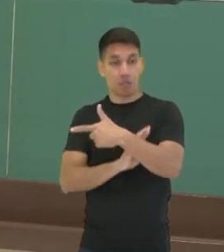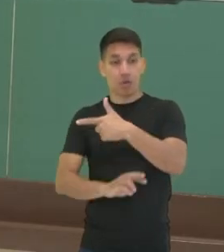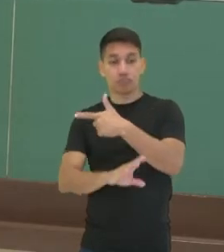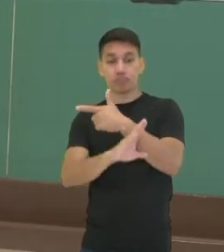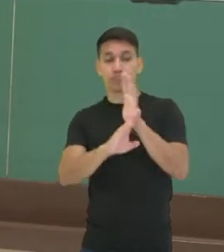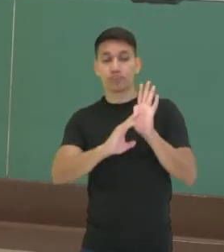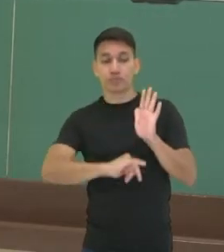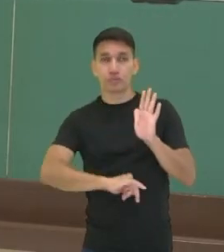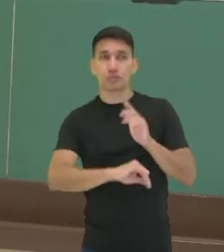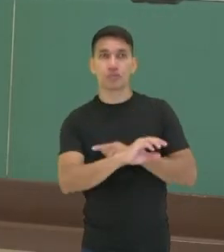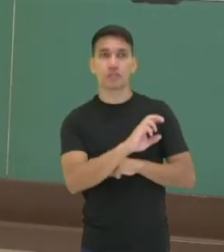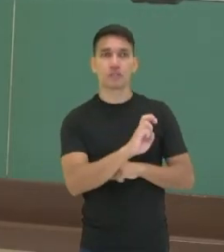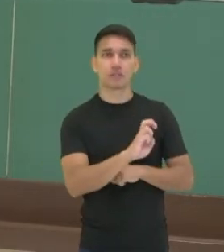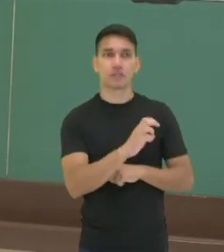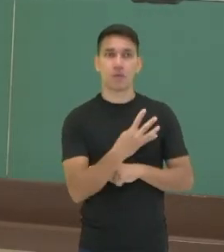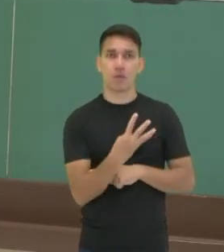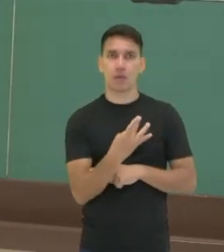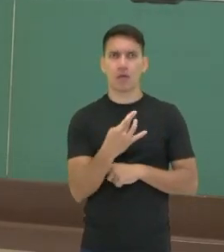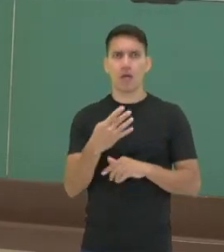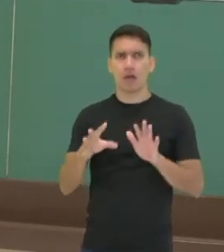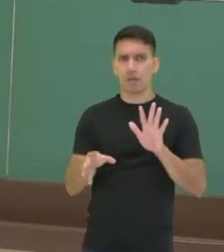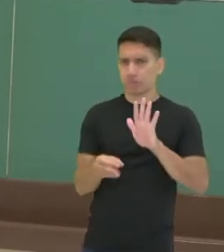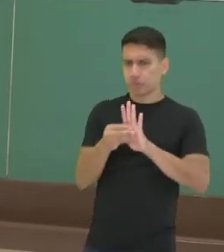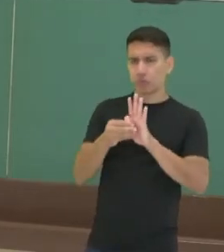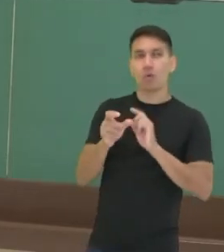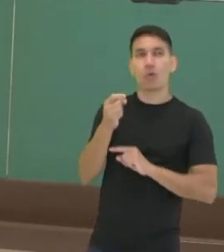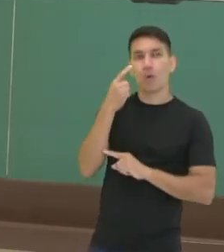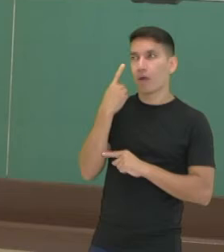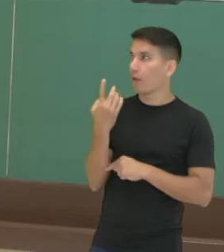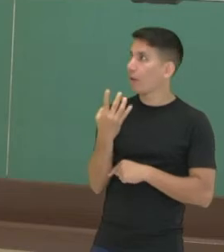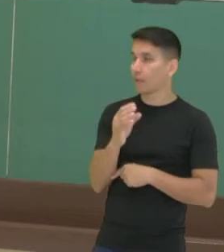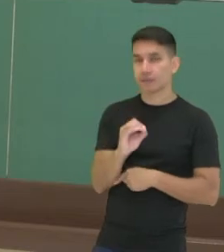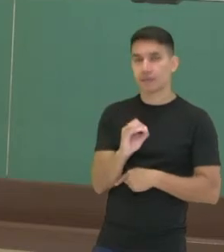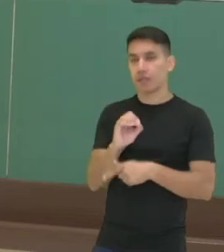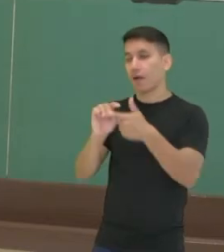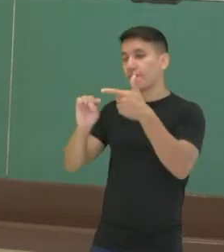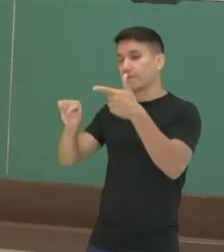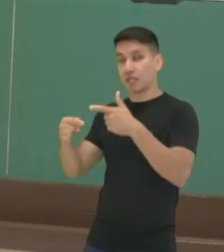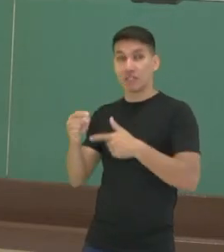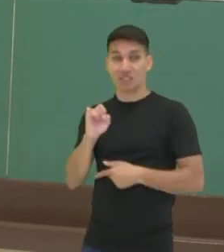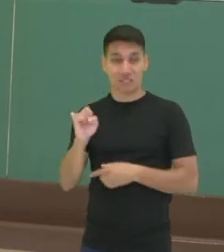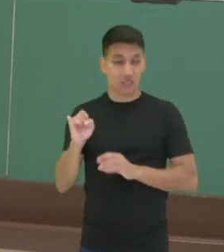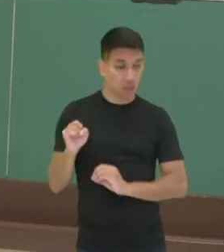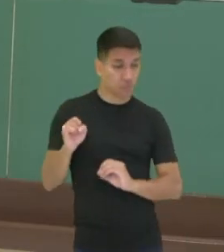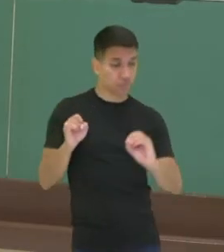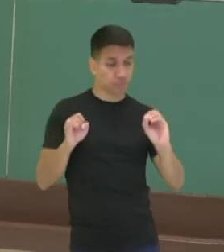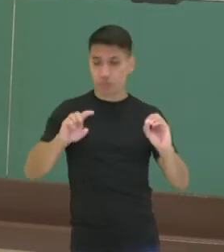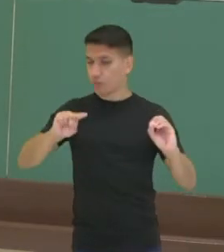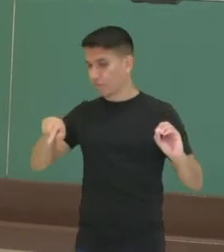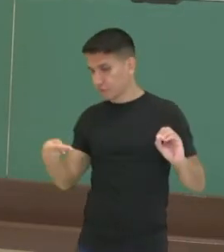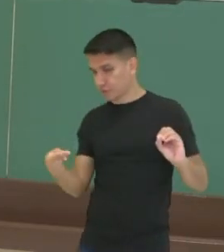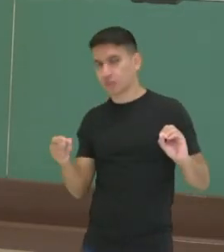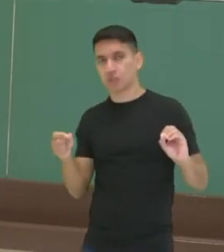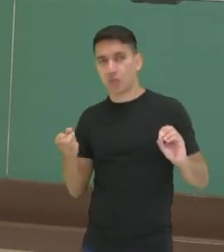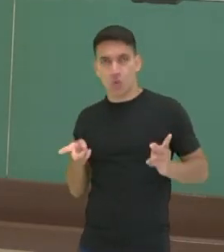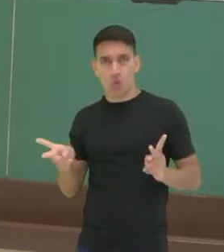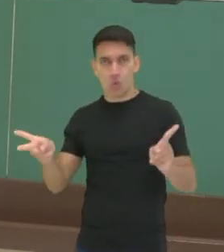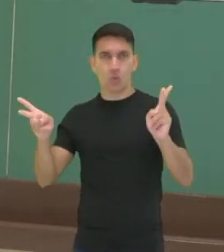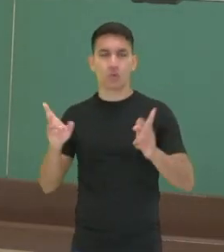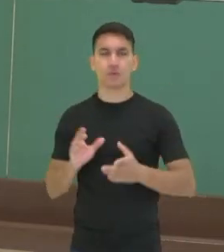Acrescenta o 0 ali e, para isso, coloca a vírgulazinha lá no resultado. E continuamos essa